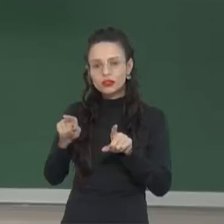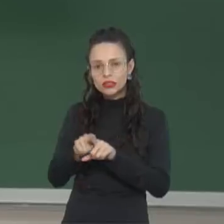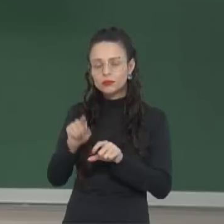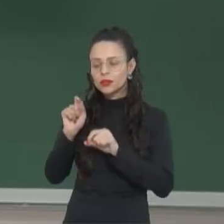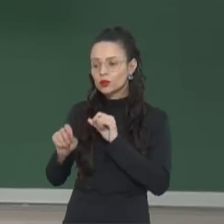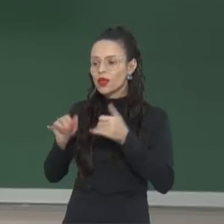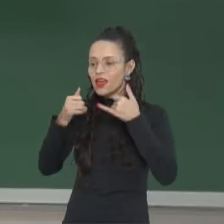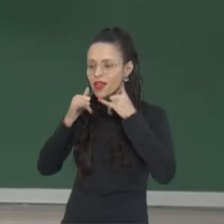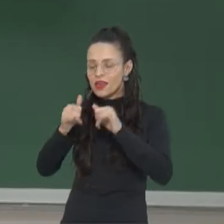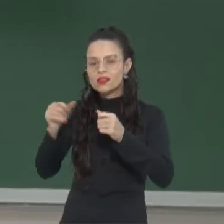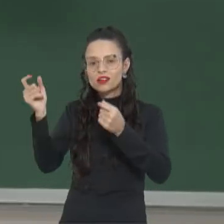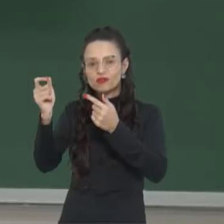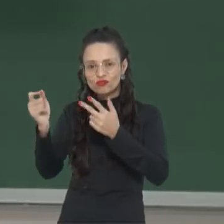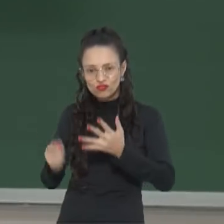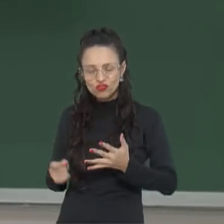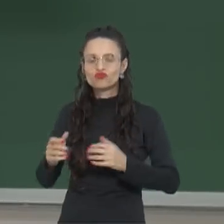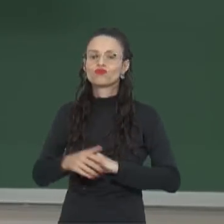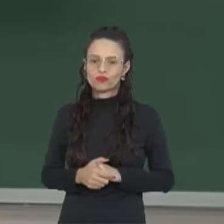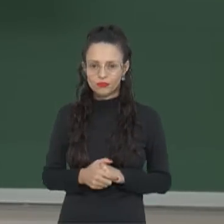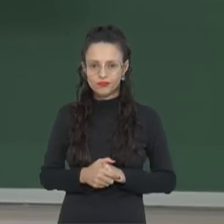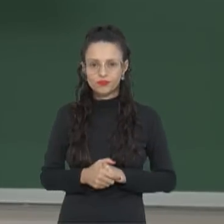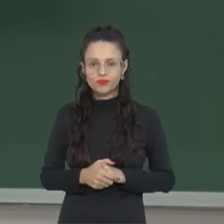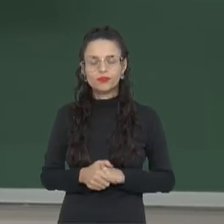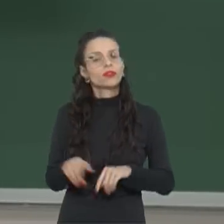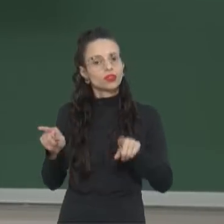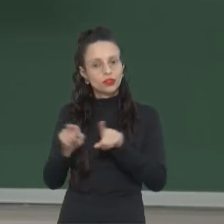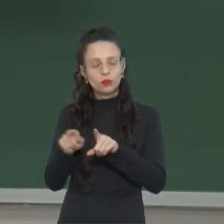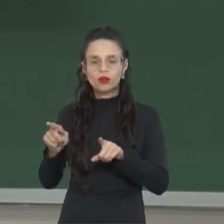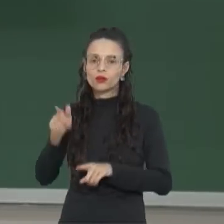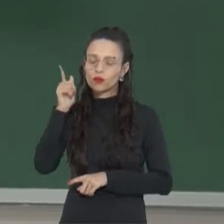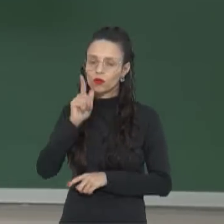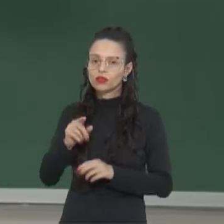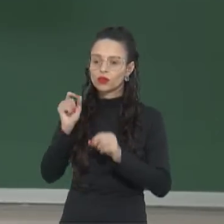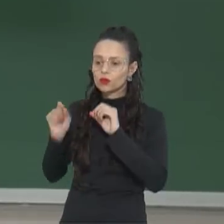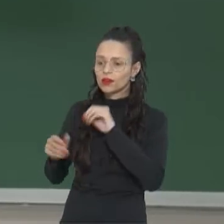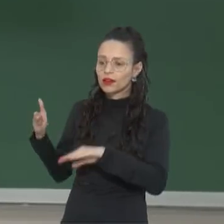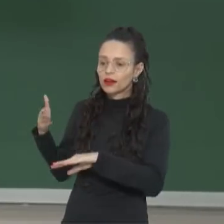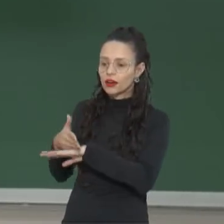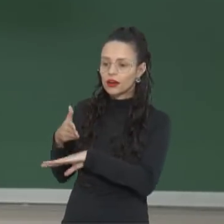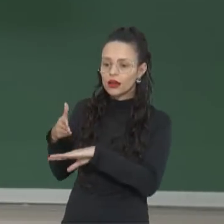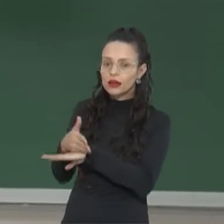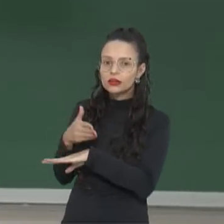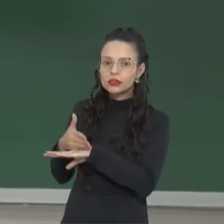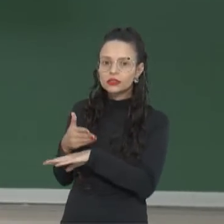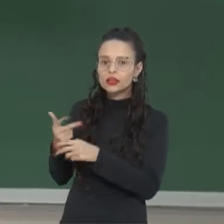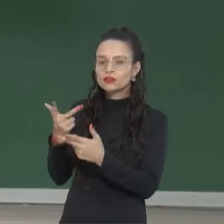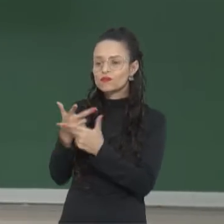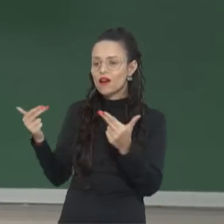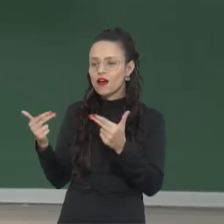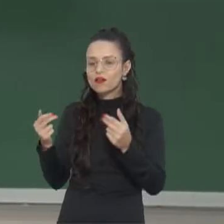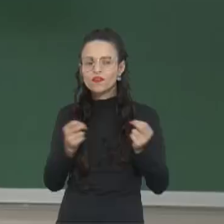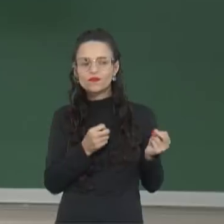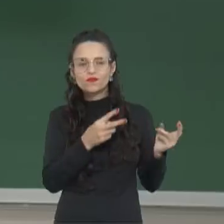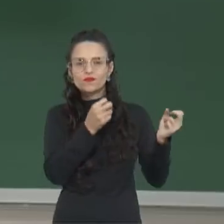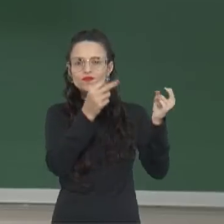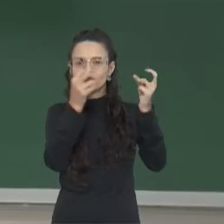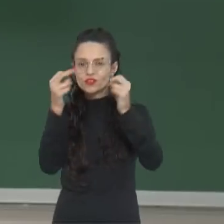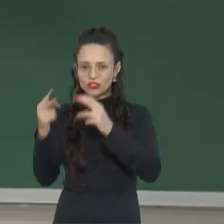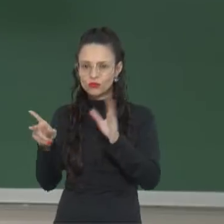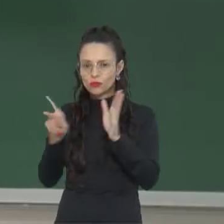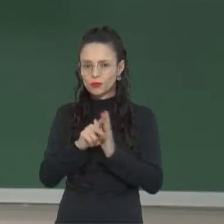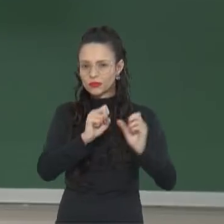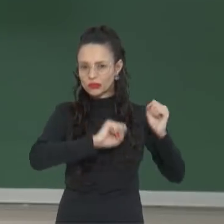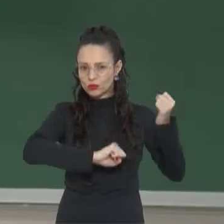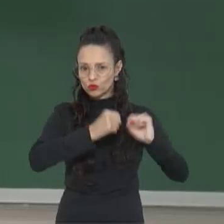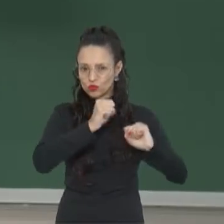de energia. E ainda conseguir acesso aos mercados consumidores de produtos